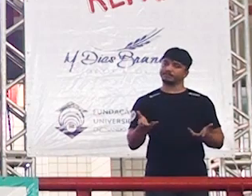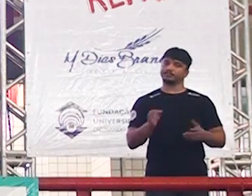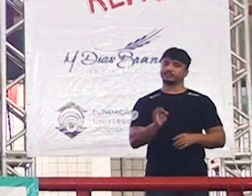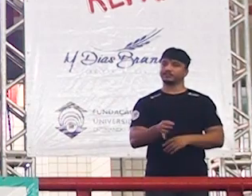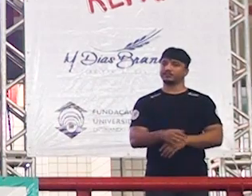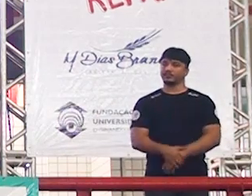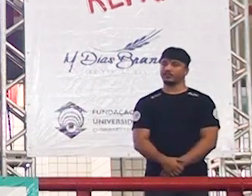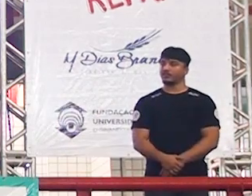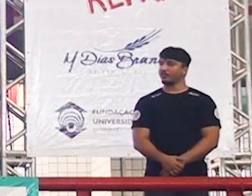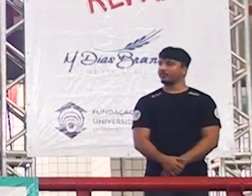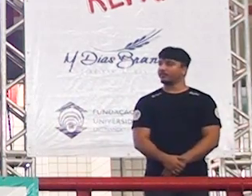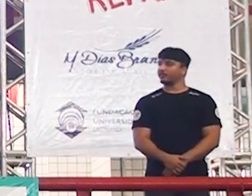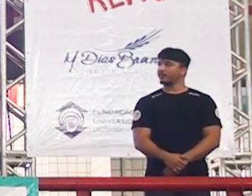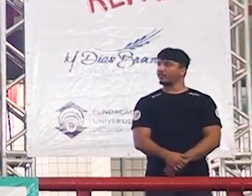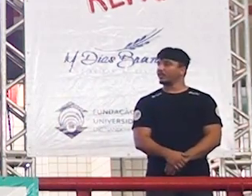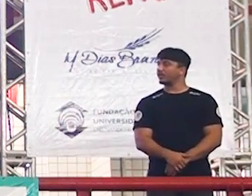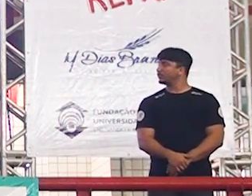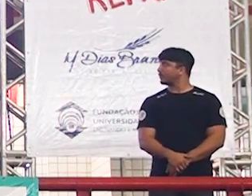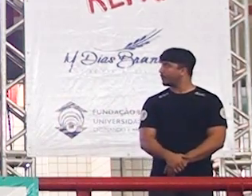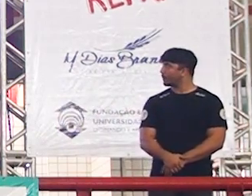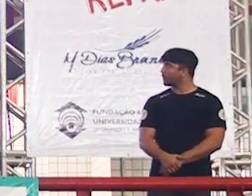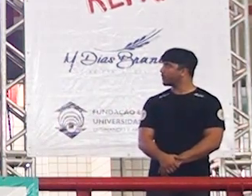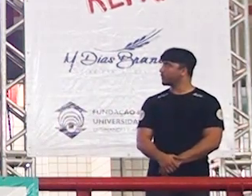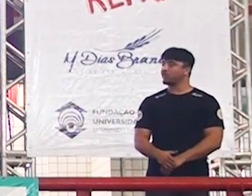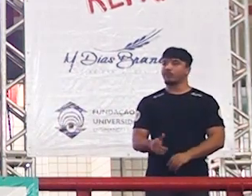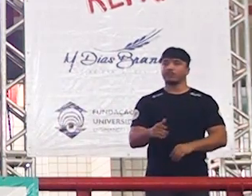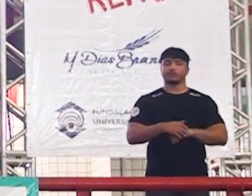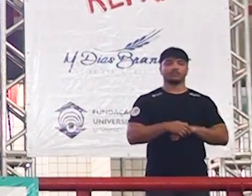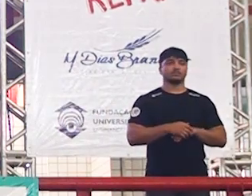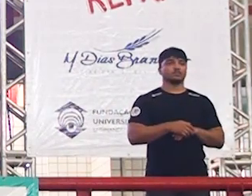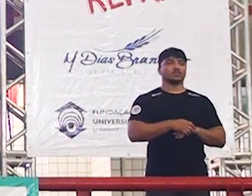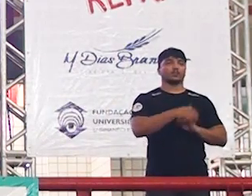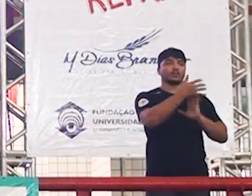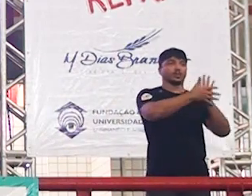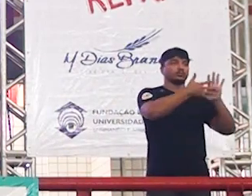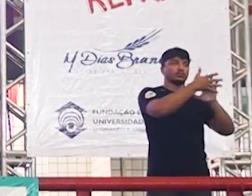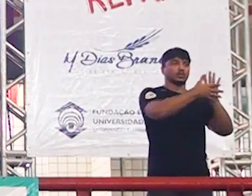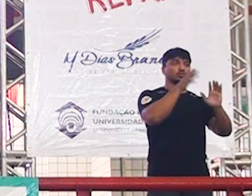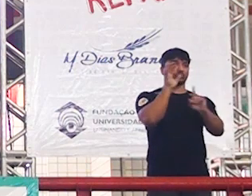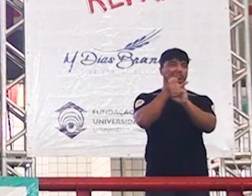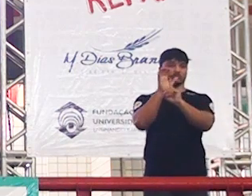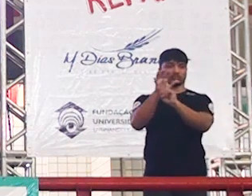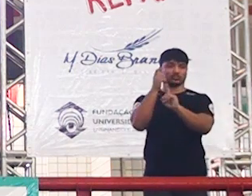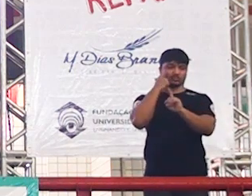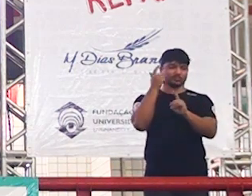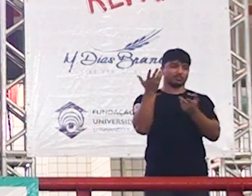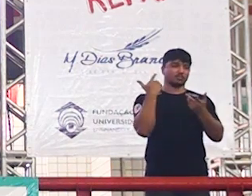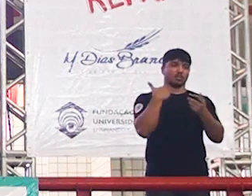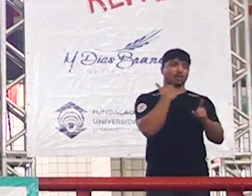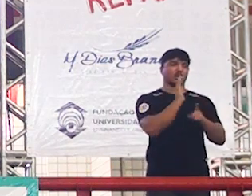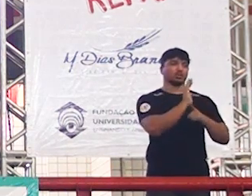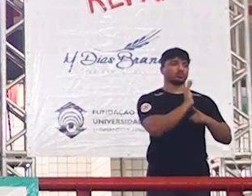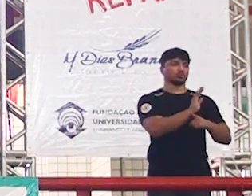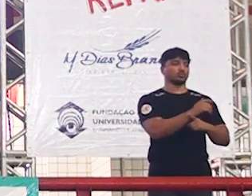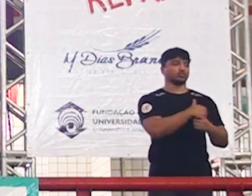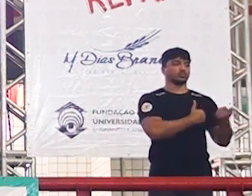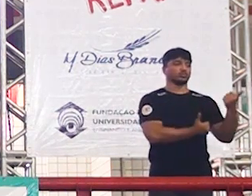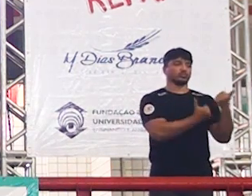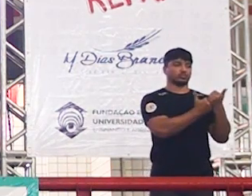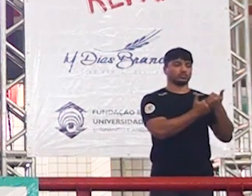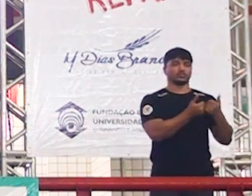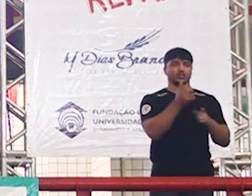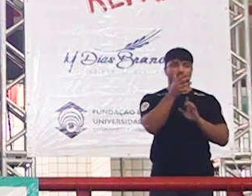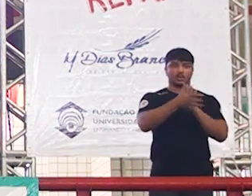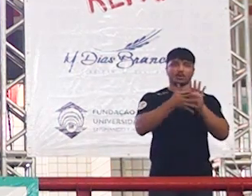Sim. Acompanha aí, ó. O primeiro texto motivador que eles colocaram para o aluno se